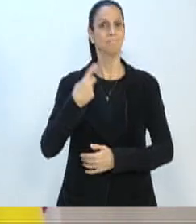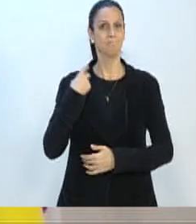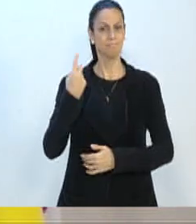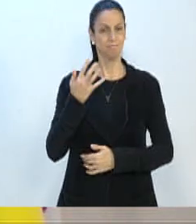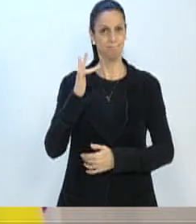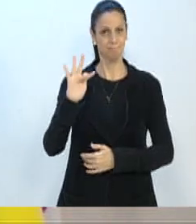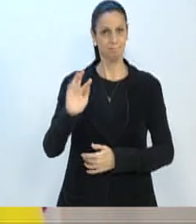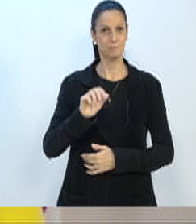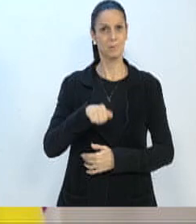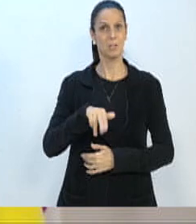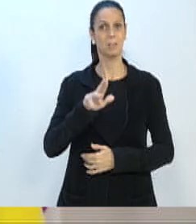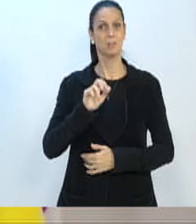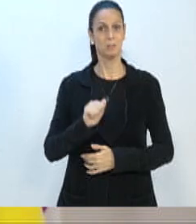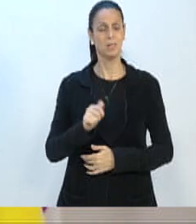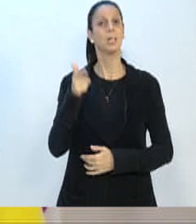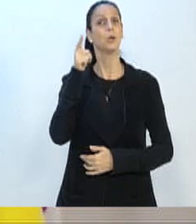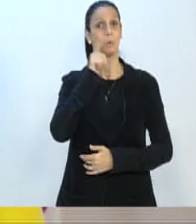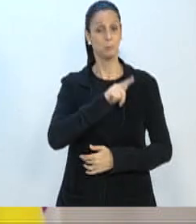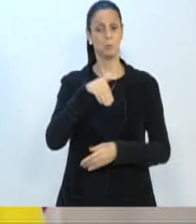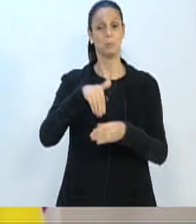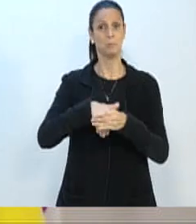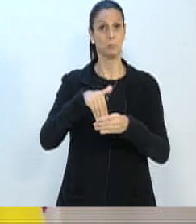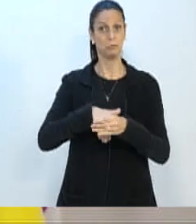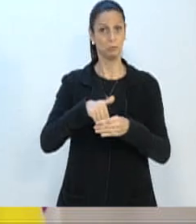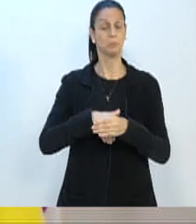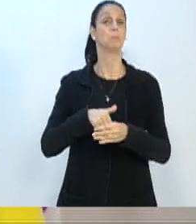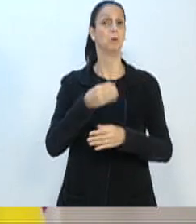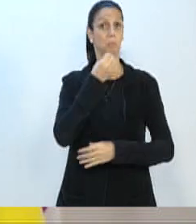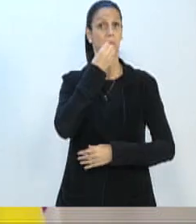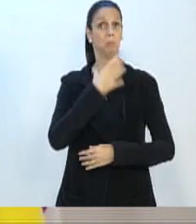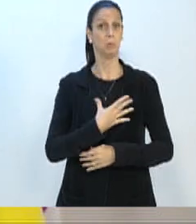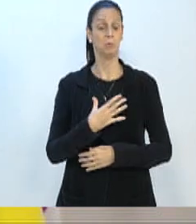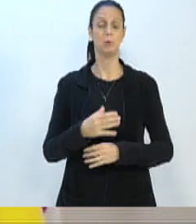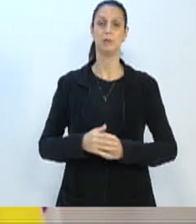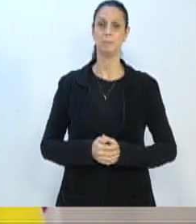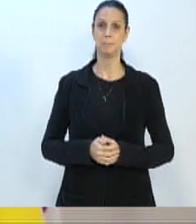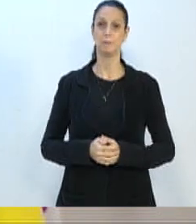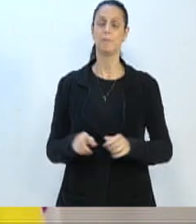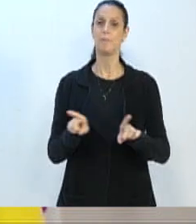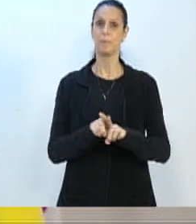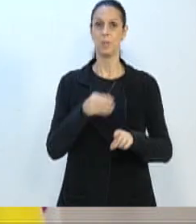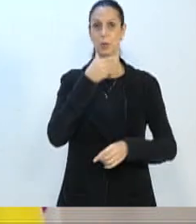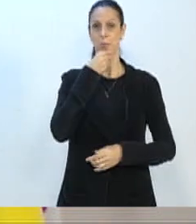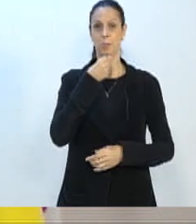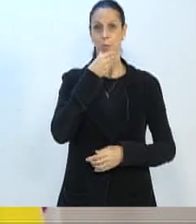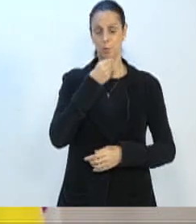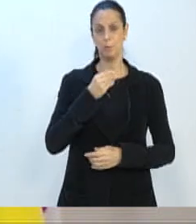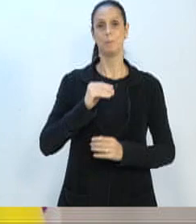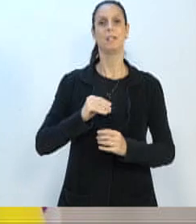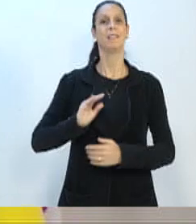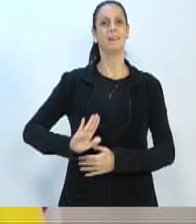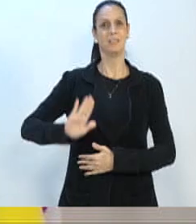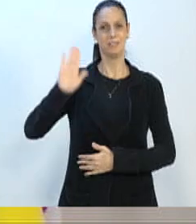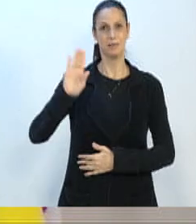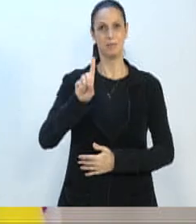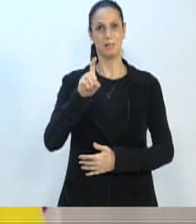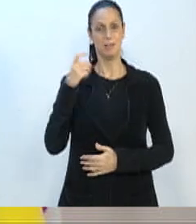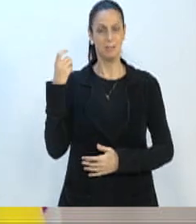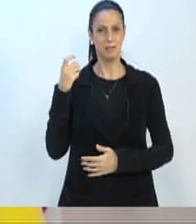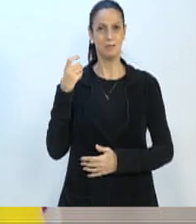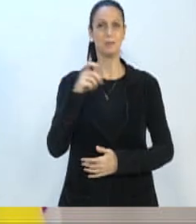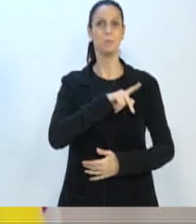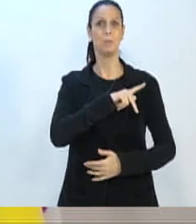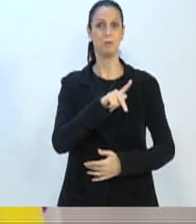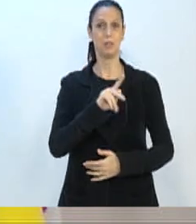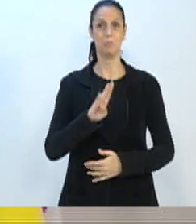Ana Paula Lima que obteve uma votação super expressiva E também o nosso candidato a Governador e vereador ex-prefeito de